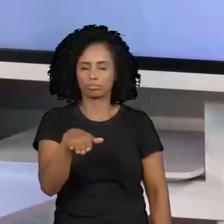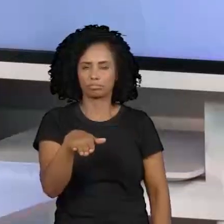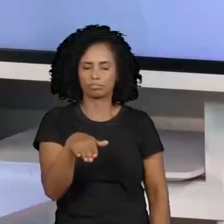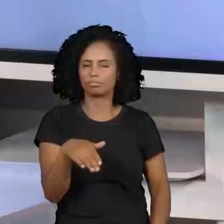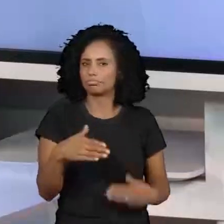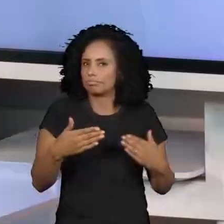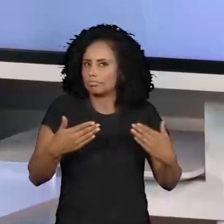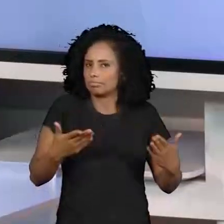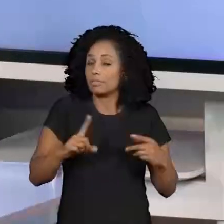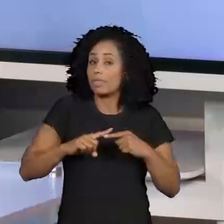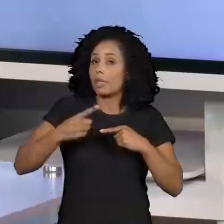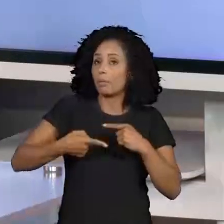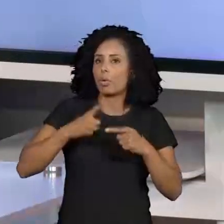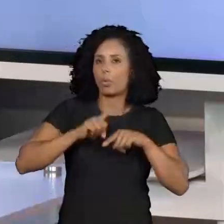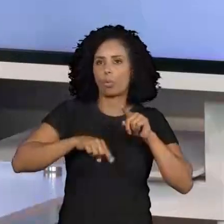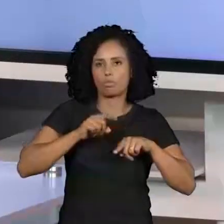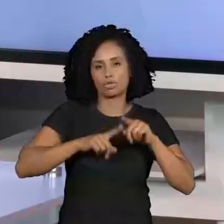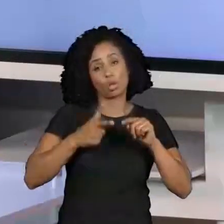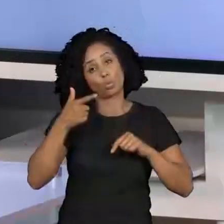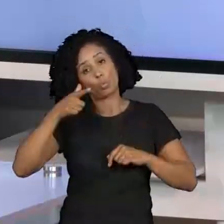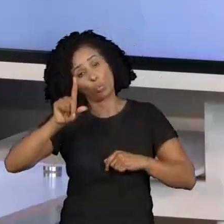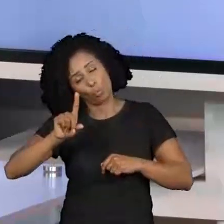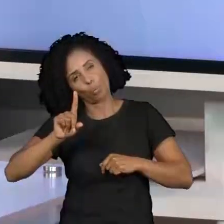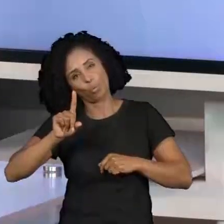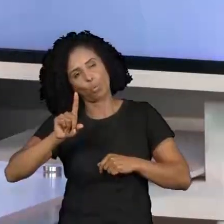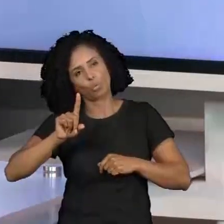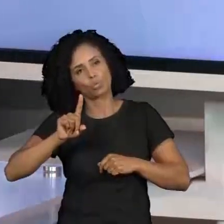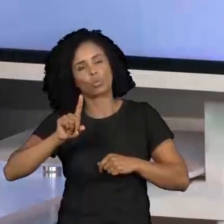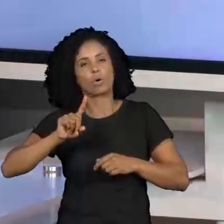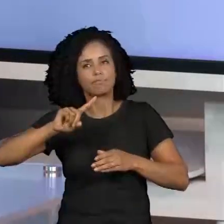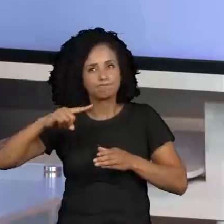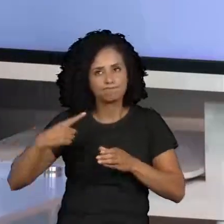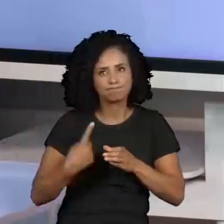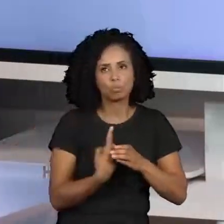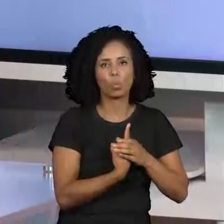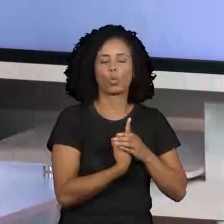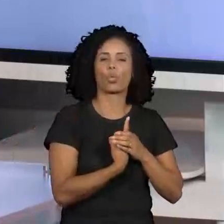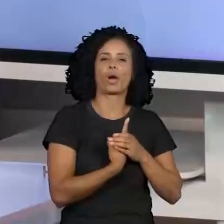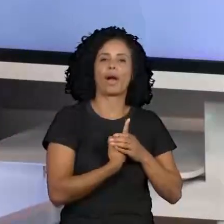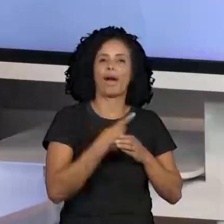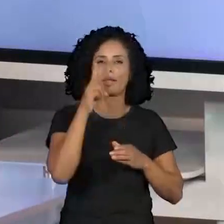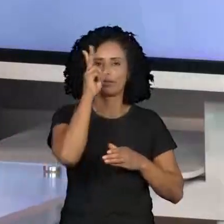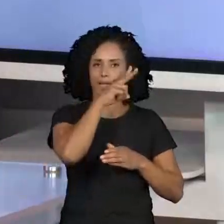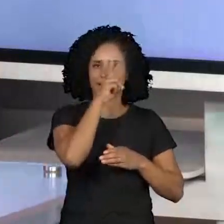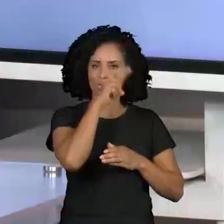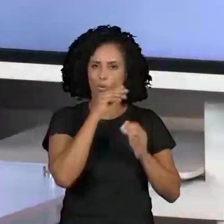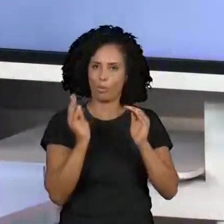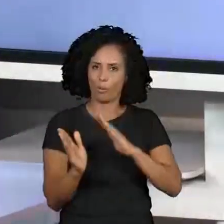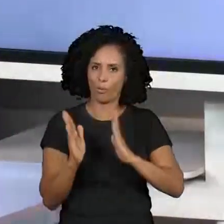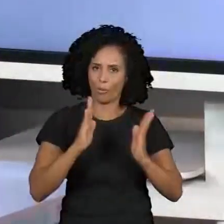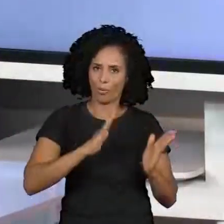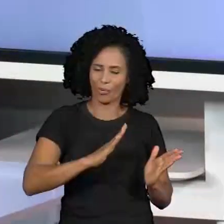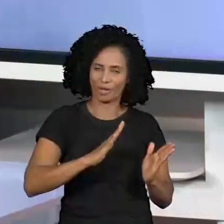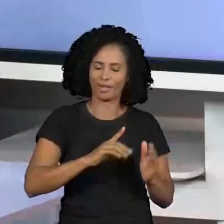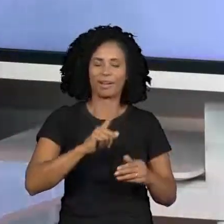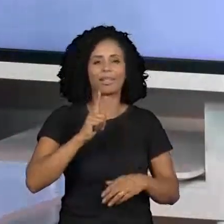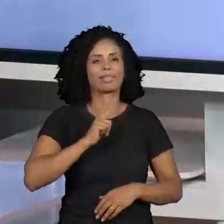Os próximos objetos que nós vamos acrescentar na nossa história, eu tenho que olhar minha cola aqui, nós temos